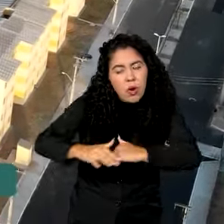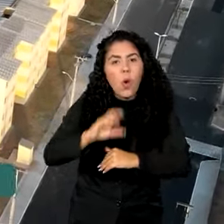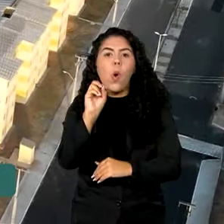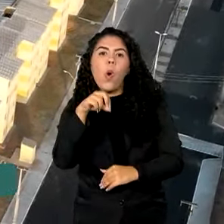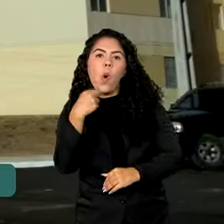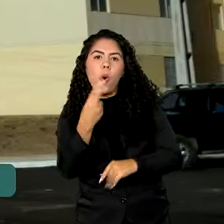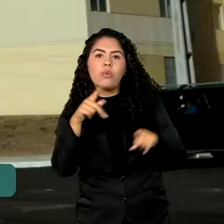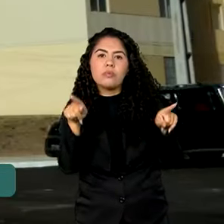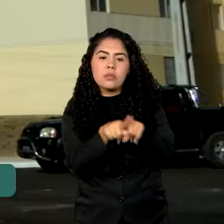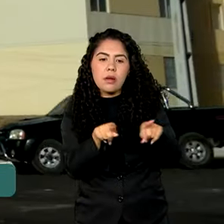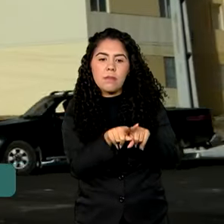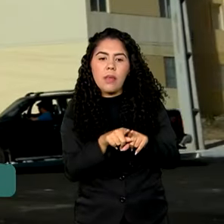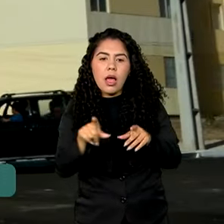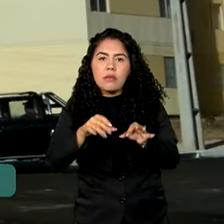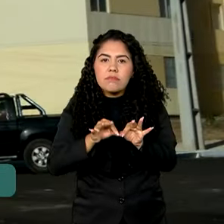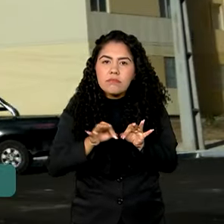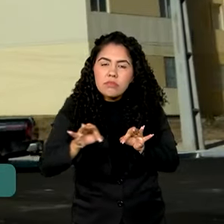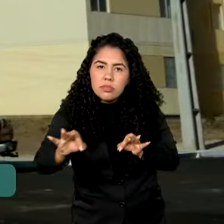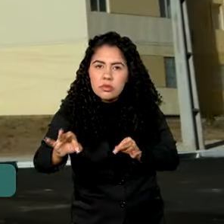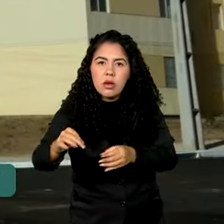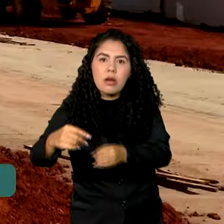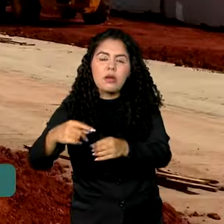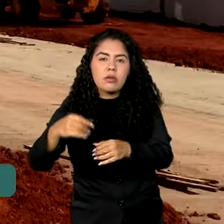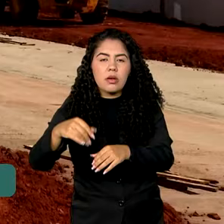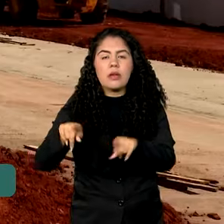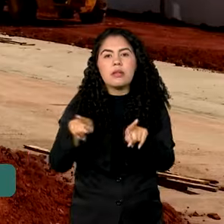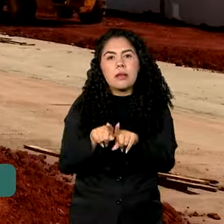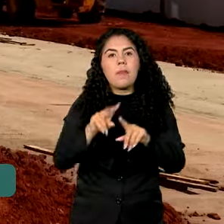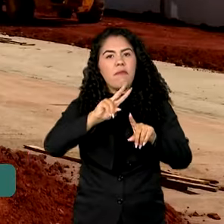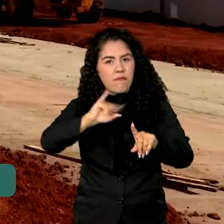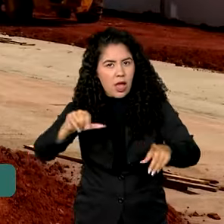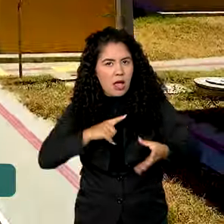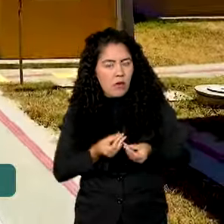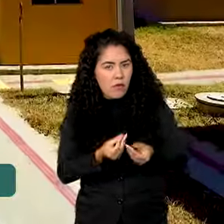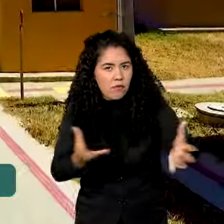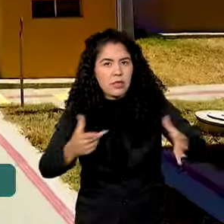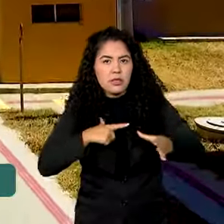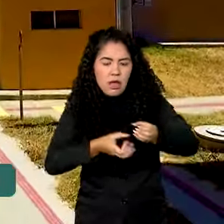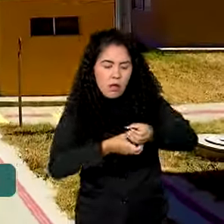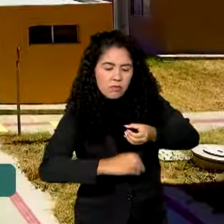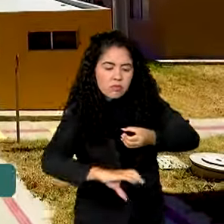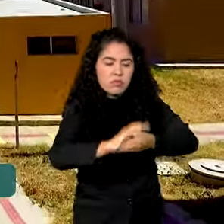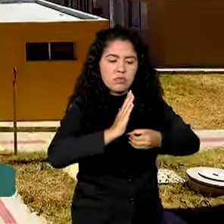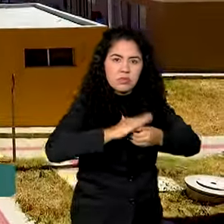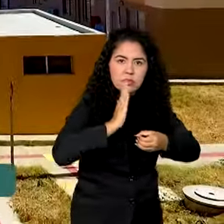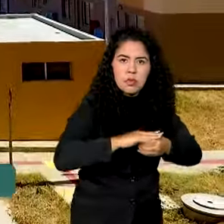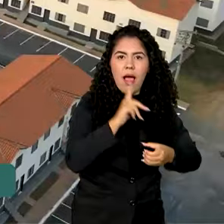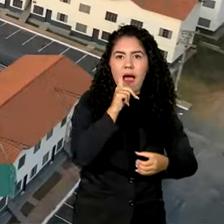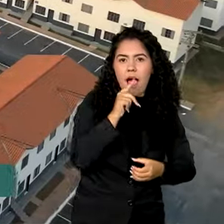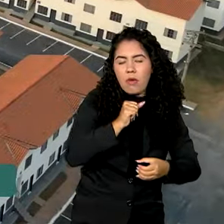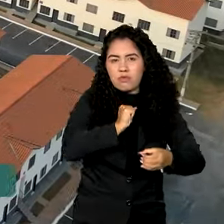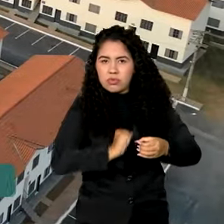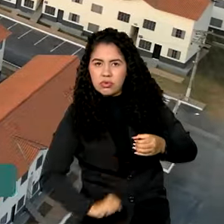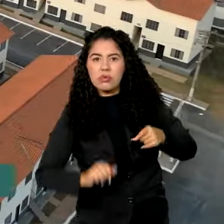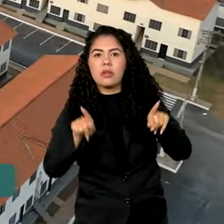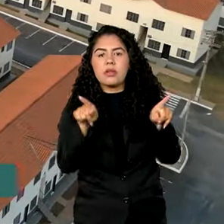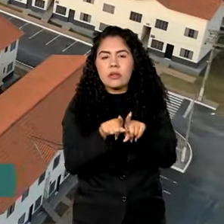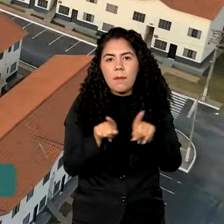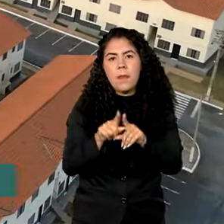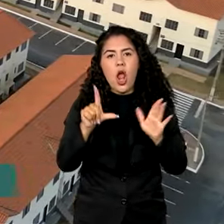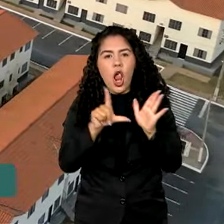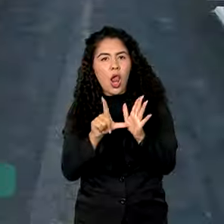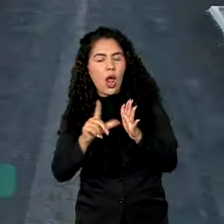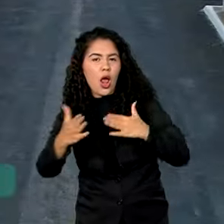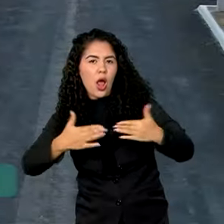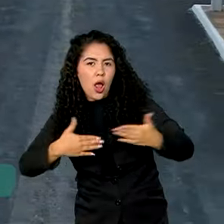em expansão e devem ter acesso à rede elétrica, saneamento, saúde, educação, educação, comércio e transporte público. Ainda